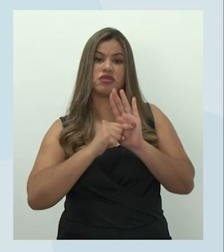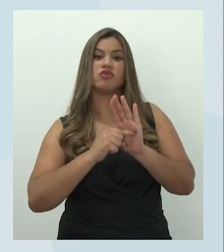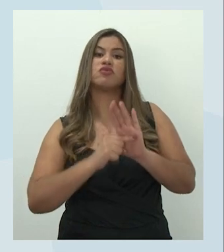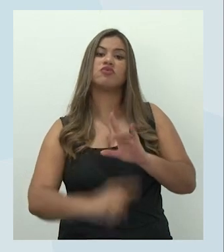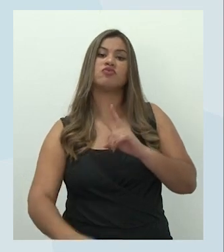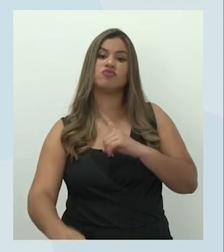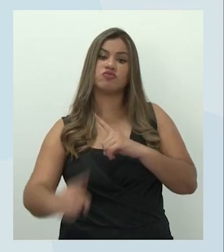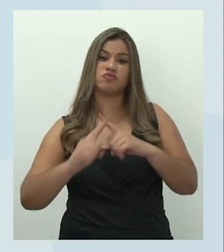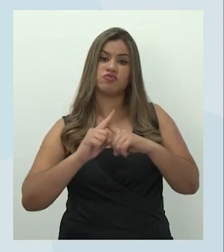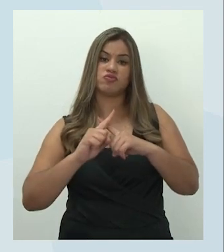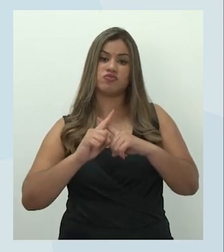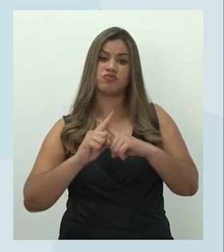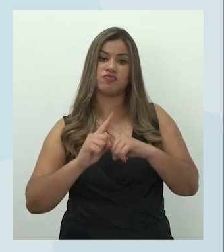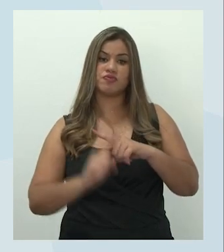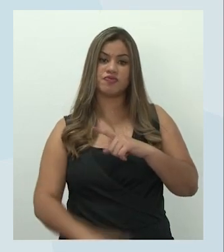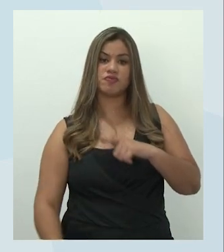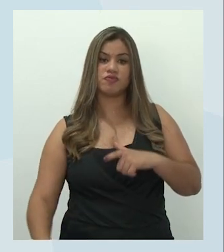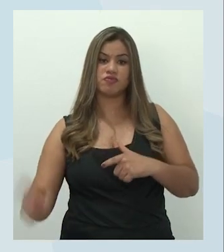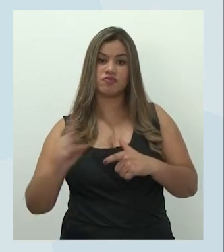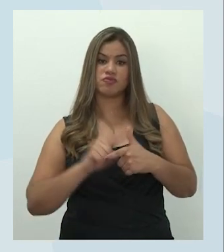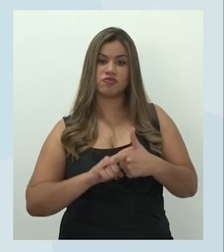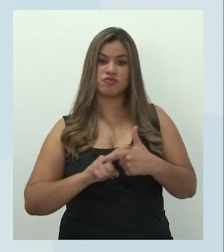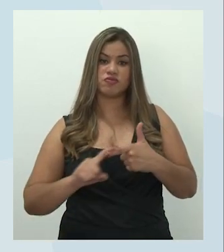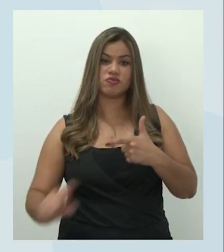aplicá-las na resolução de problemas,